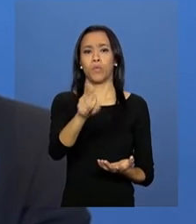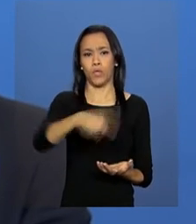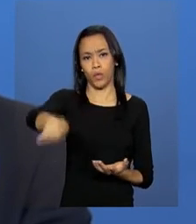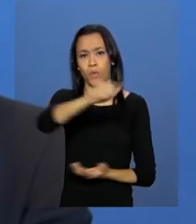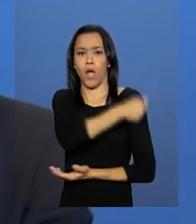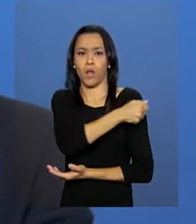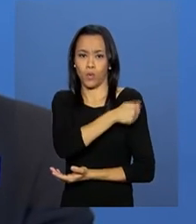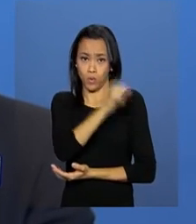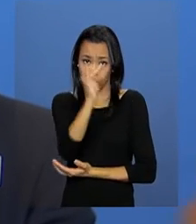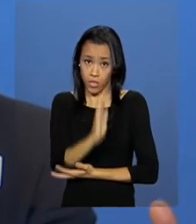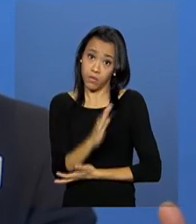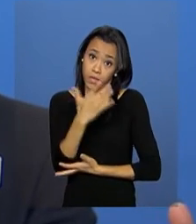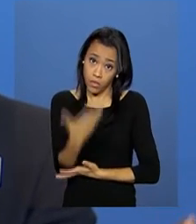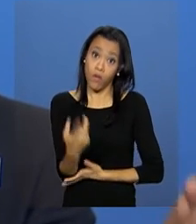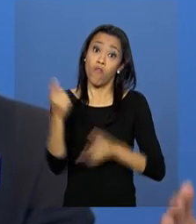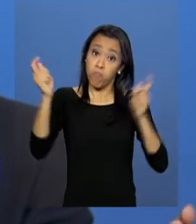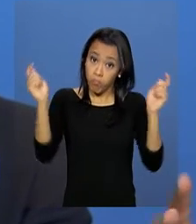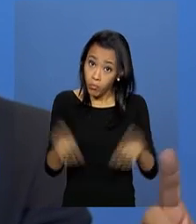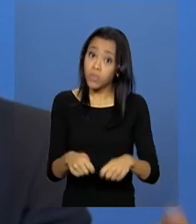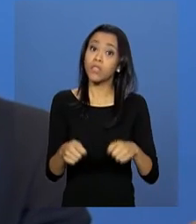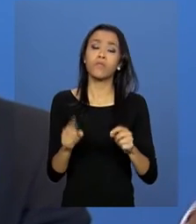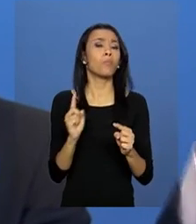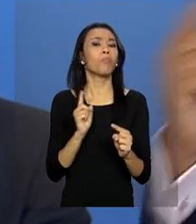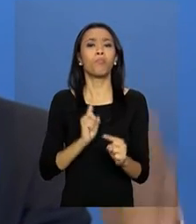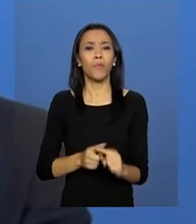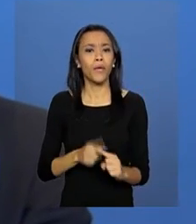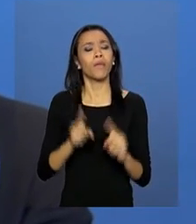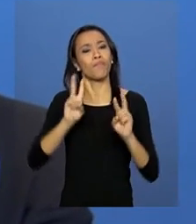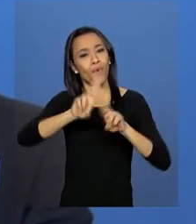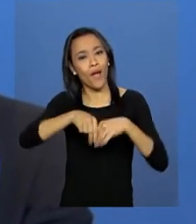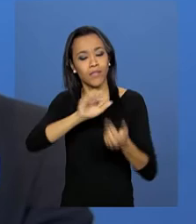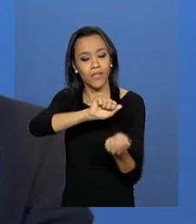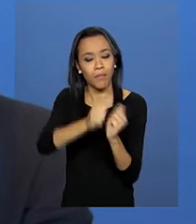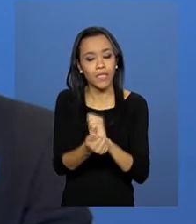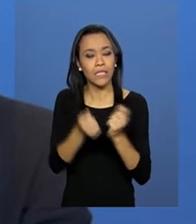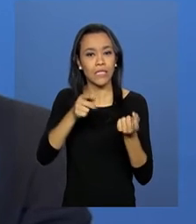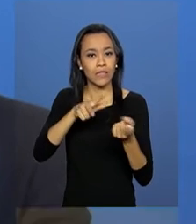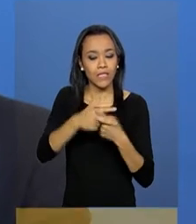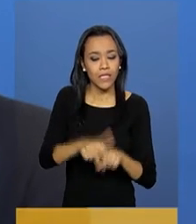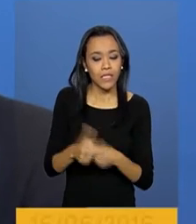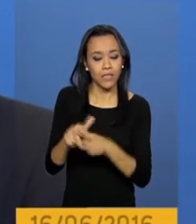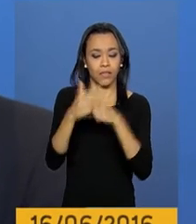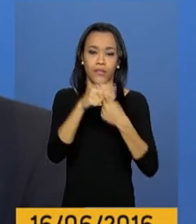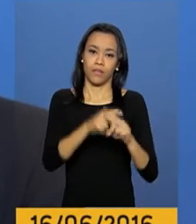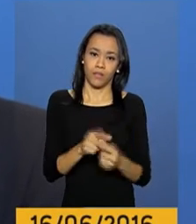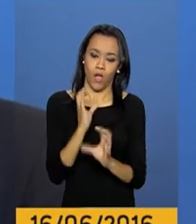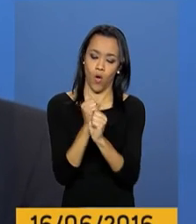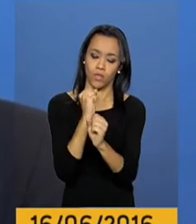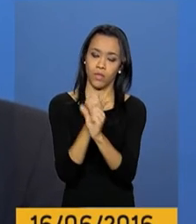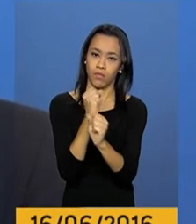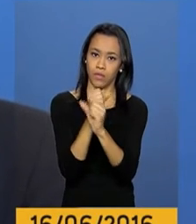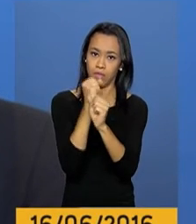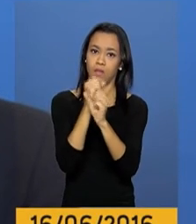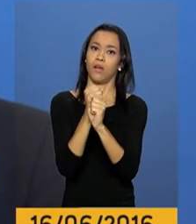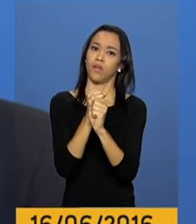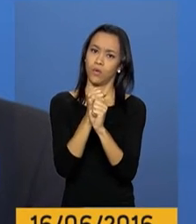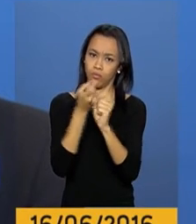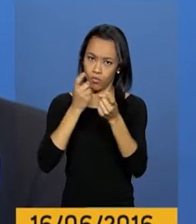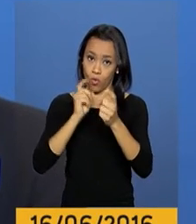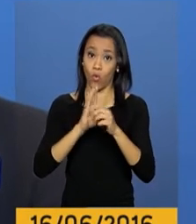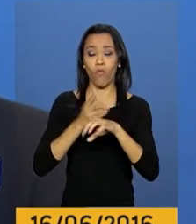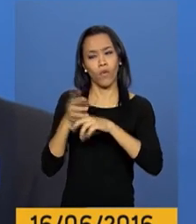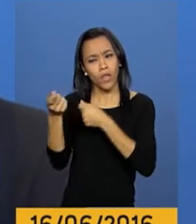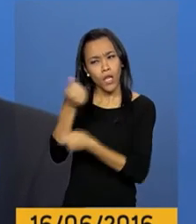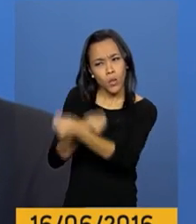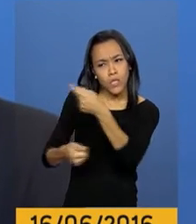Então, isso foi possível por conta dessa readequação orçamentária que foi negociada com o planejamento e